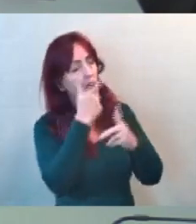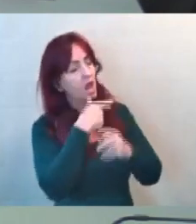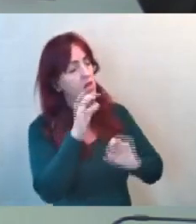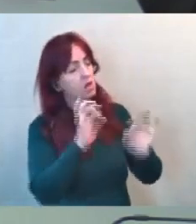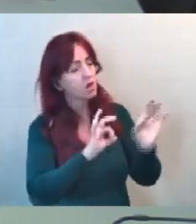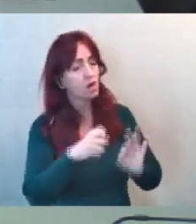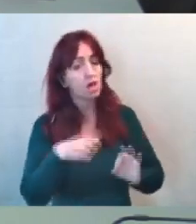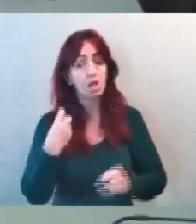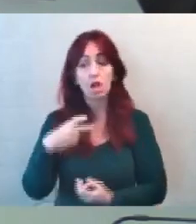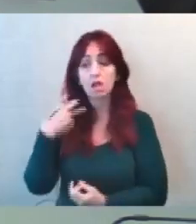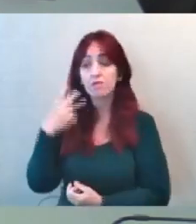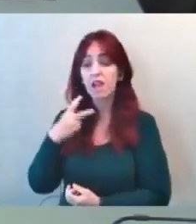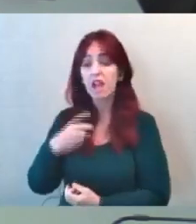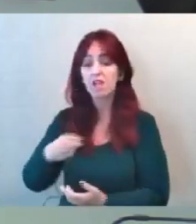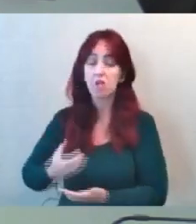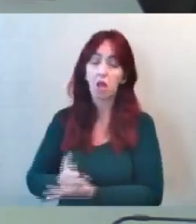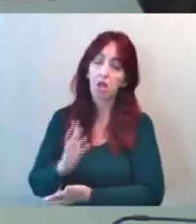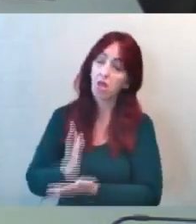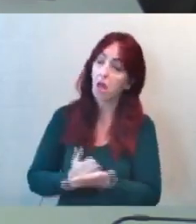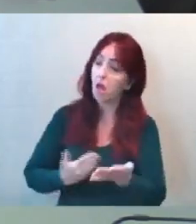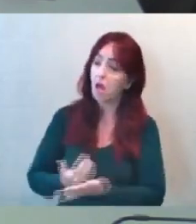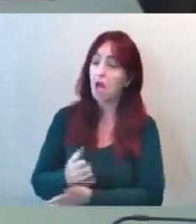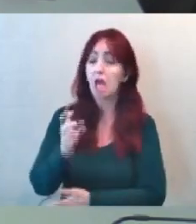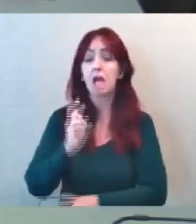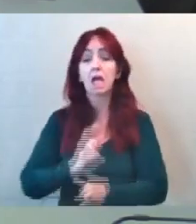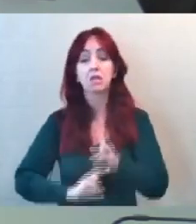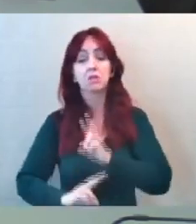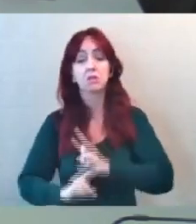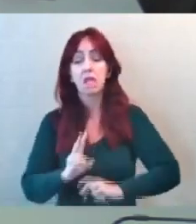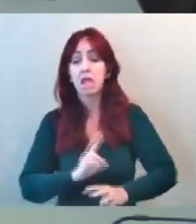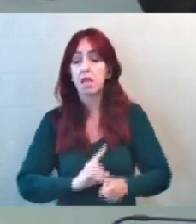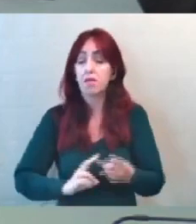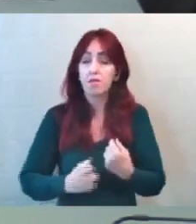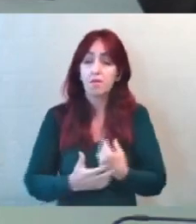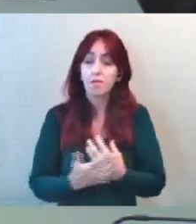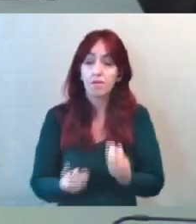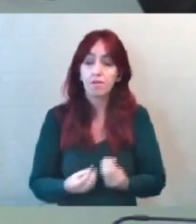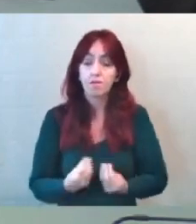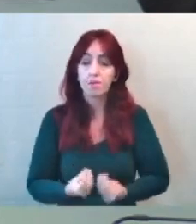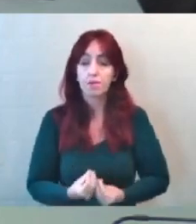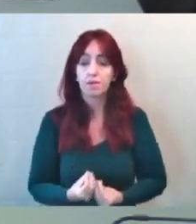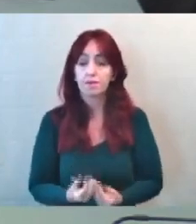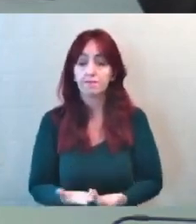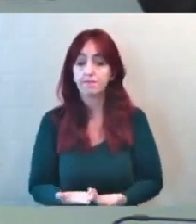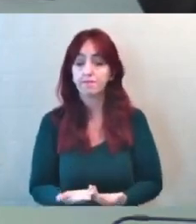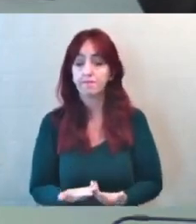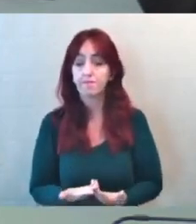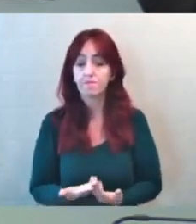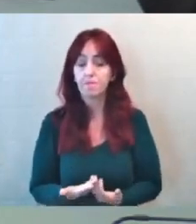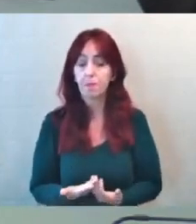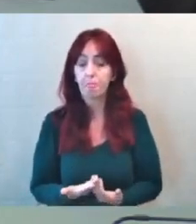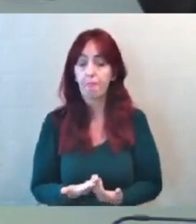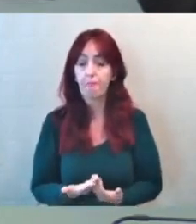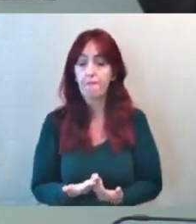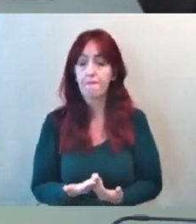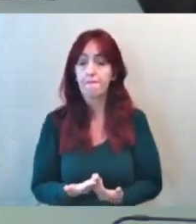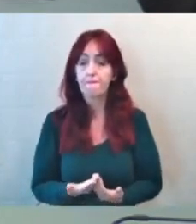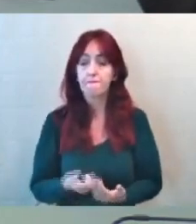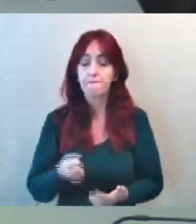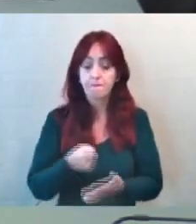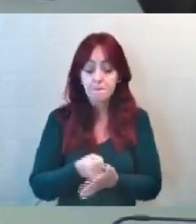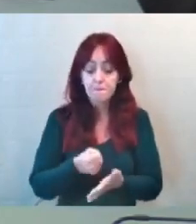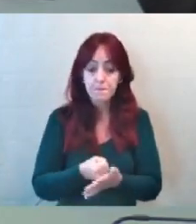chatos, que estamos sempre em cima do lance, cobrando, não, estão inventando, isso é uma questão política. Estão querendo desgastar a imagem do